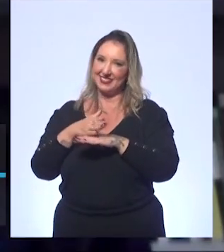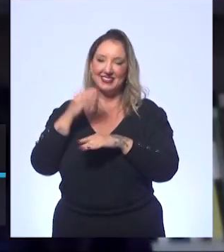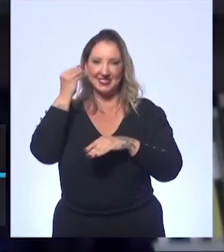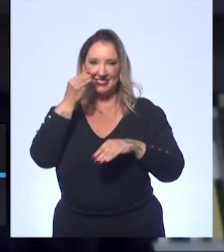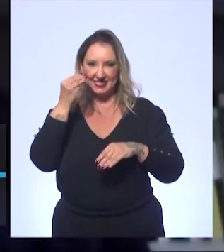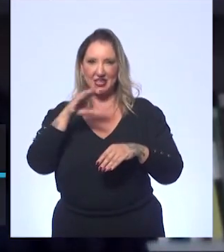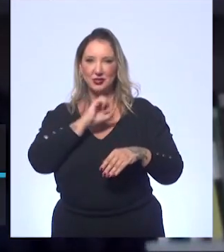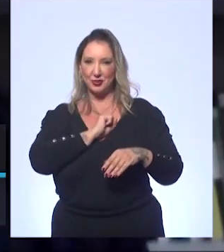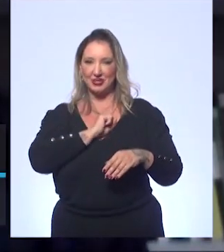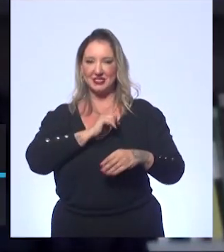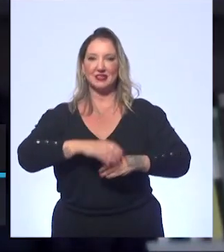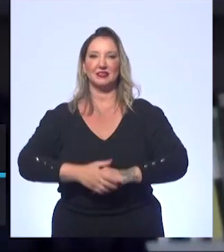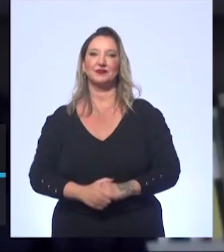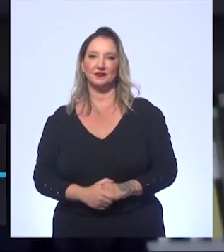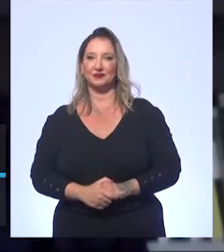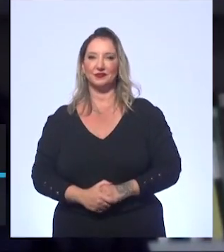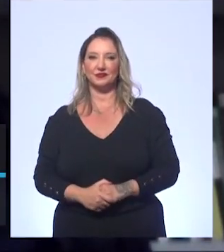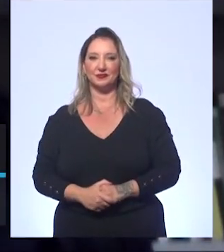experiência, gosta muito